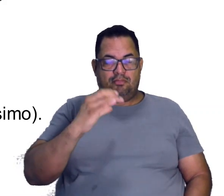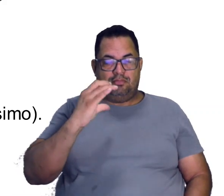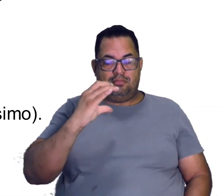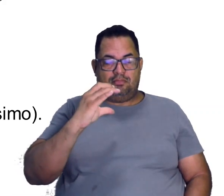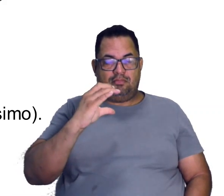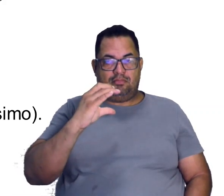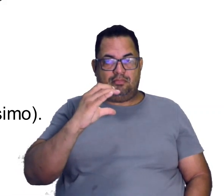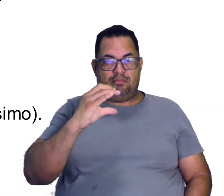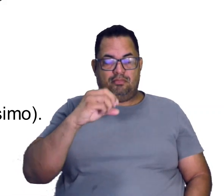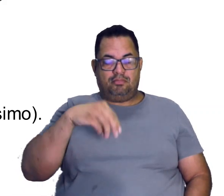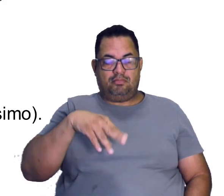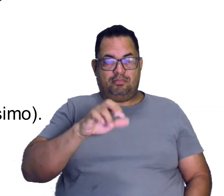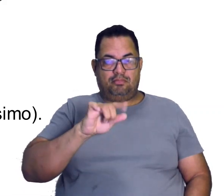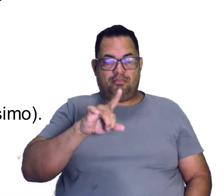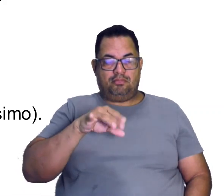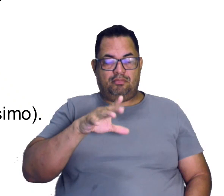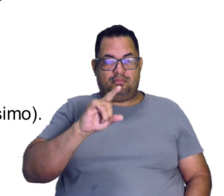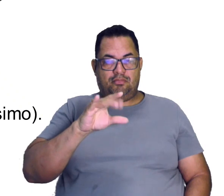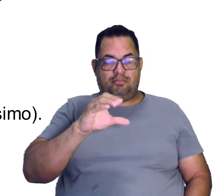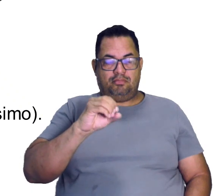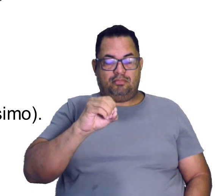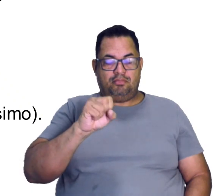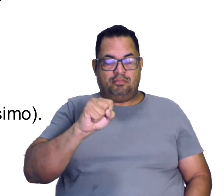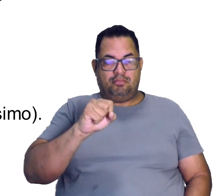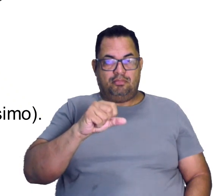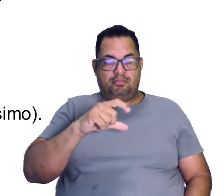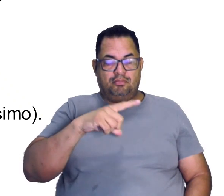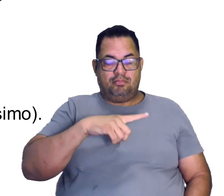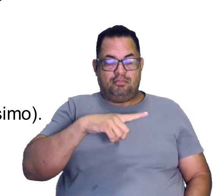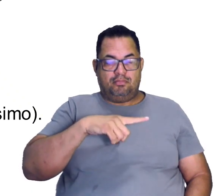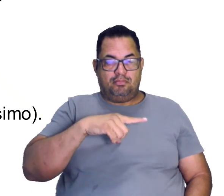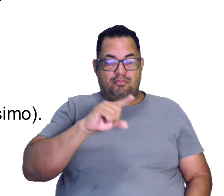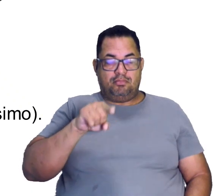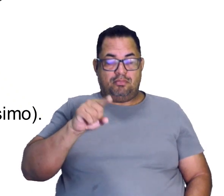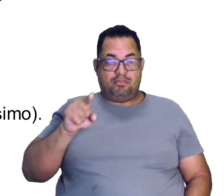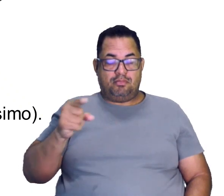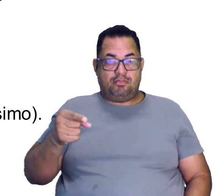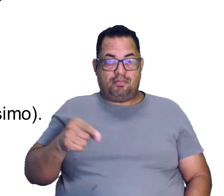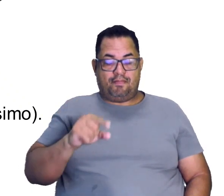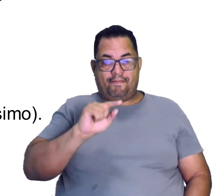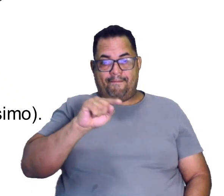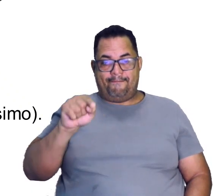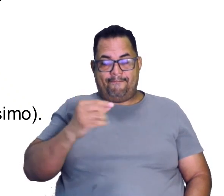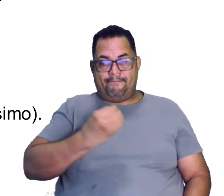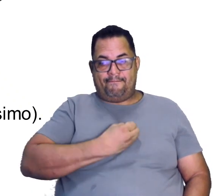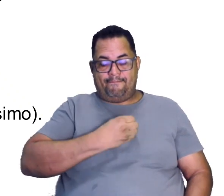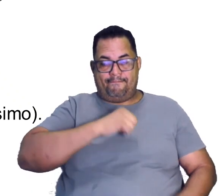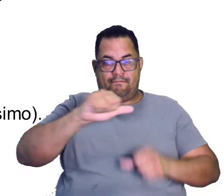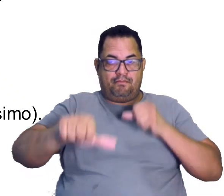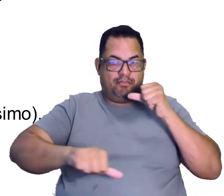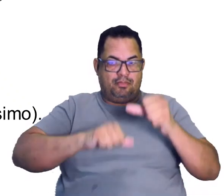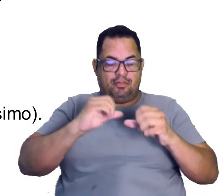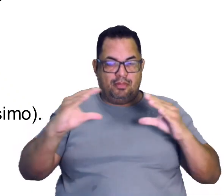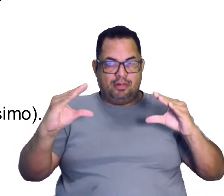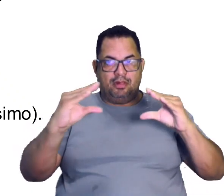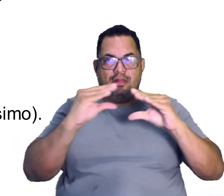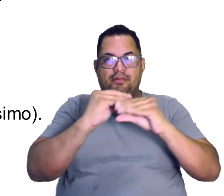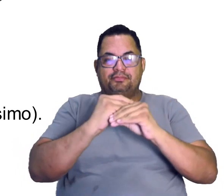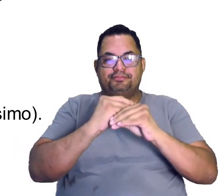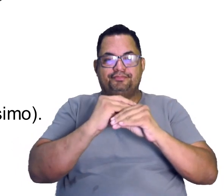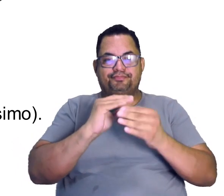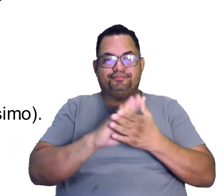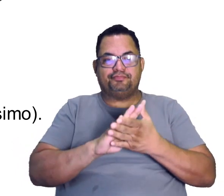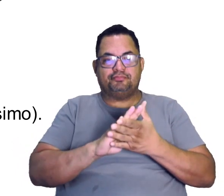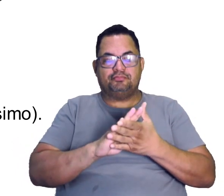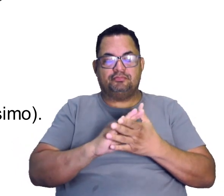Veja que quando eu andei com a vírgula nesse sentido aqui, para transformar ele como se ele fosse um número maior, só para resumir ele,